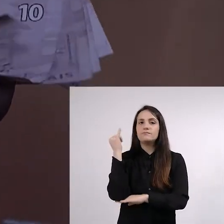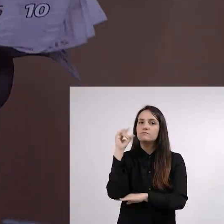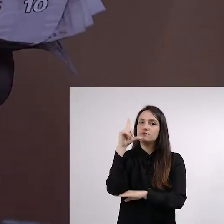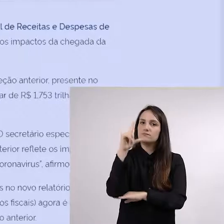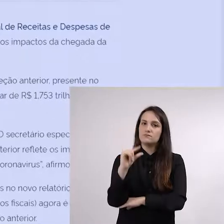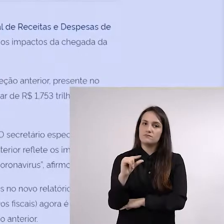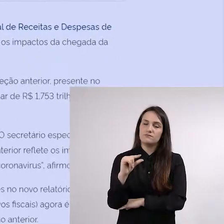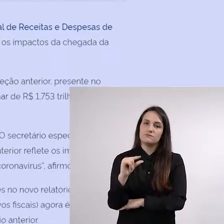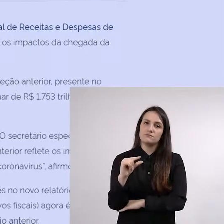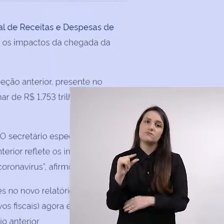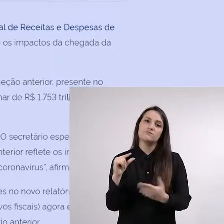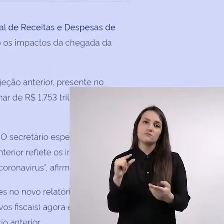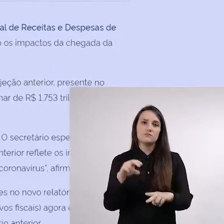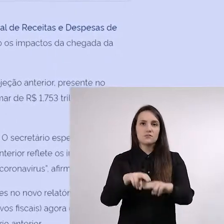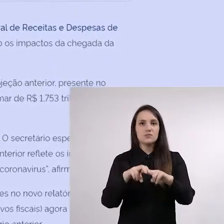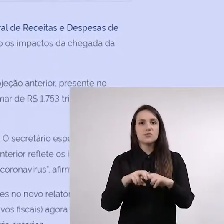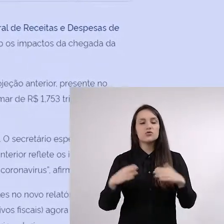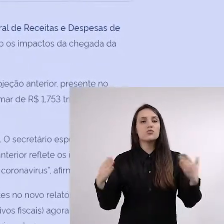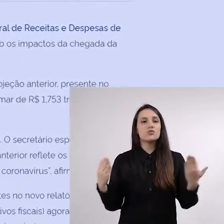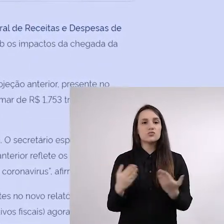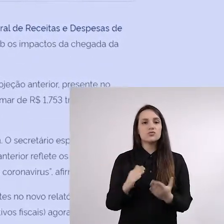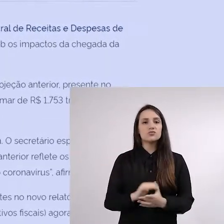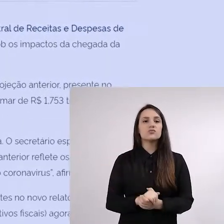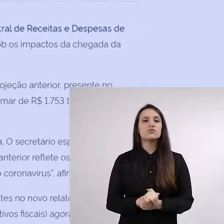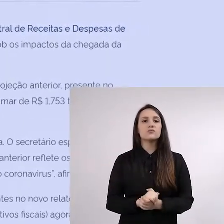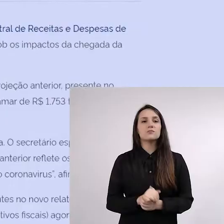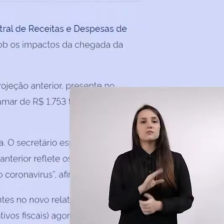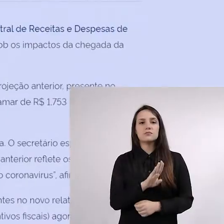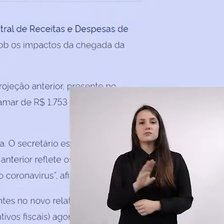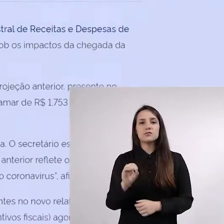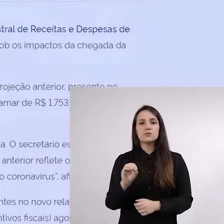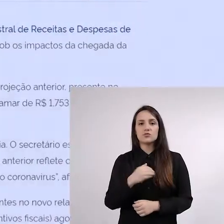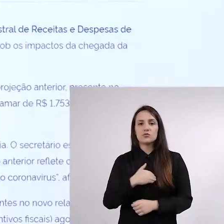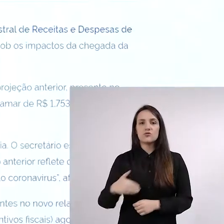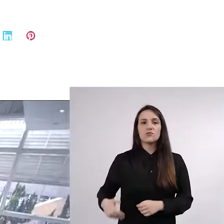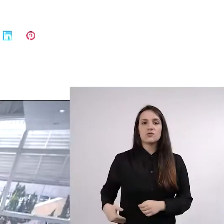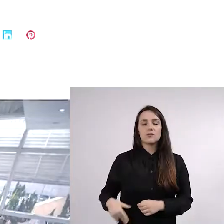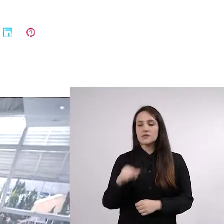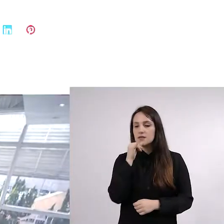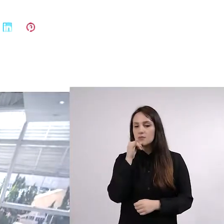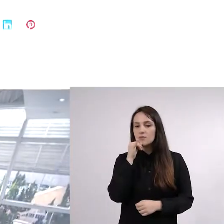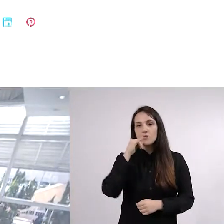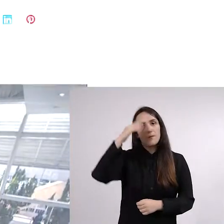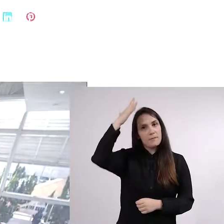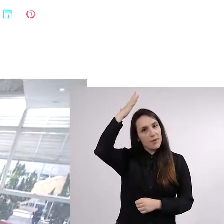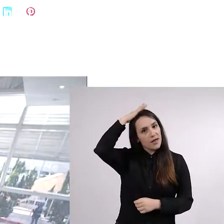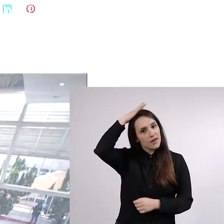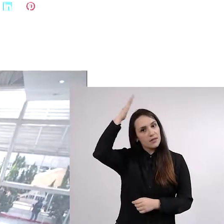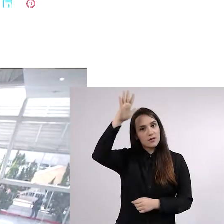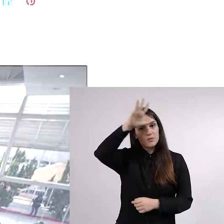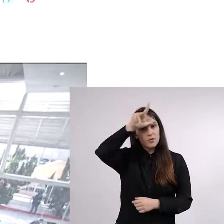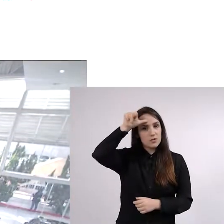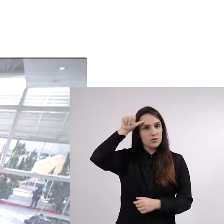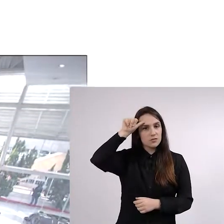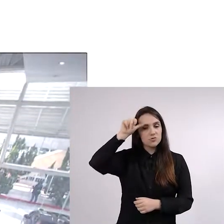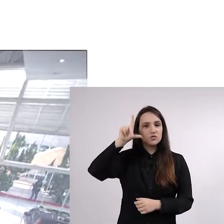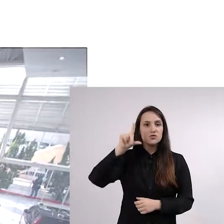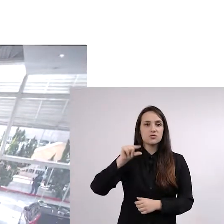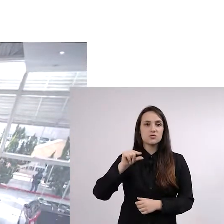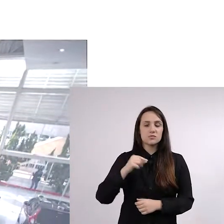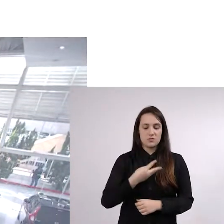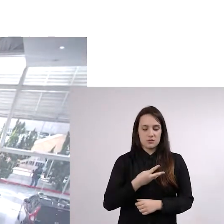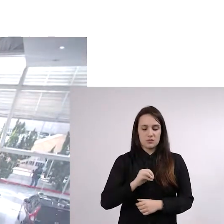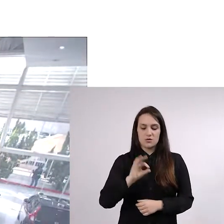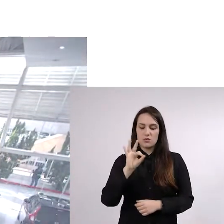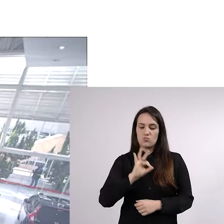pública. Prova disso são os boletins informativos governamentais. Estados como Paraná e Mato Grosso verificaram quedas